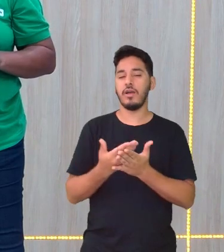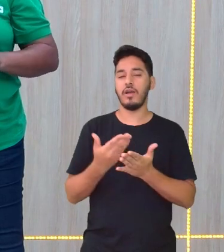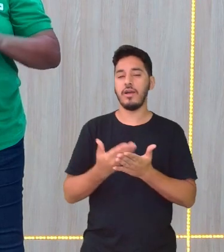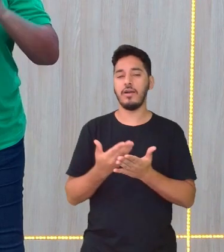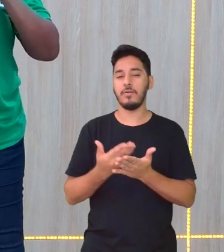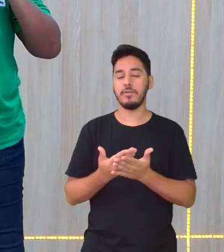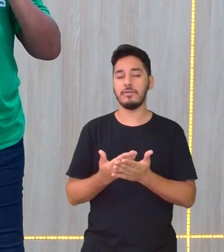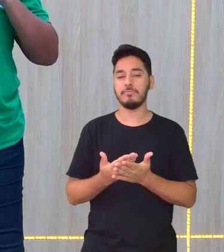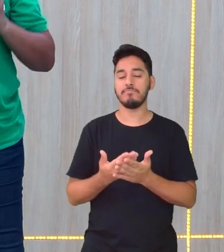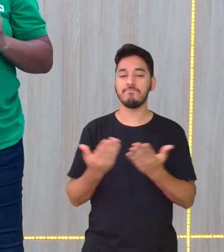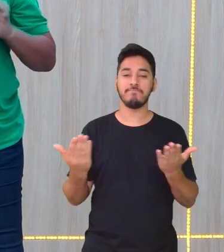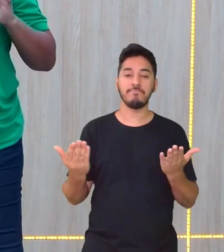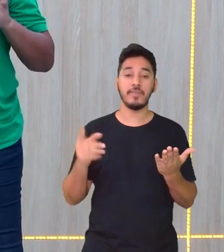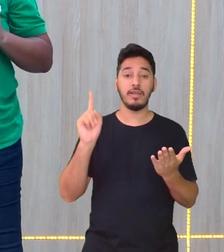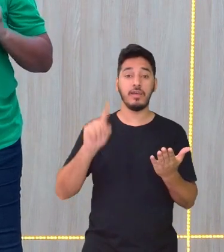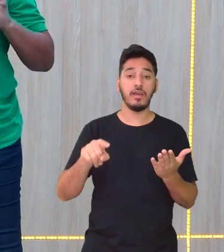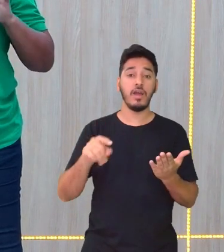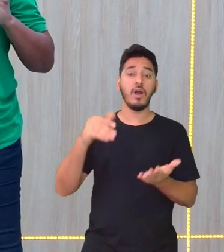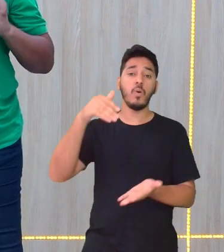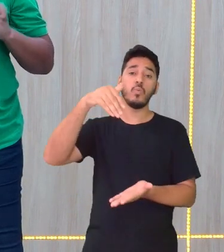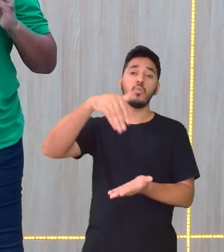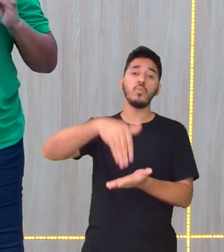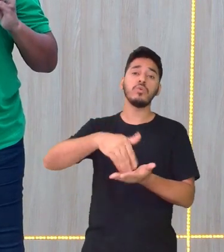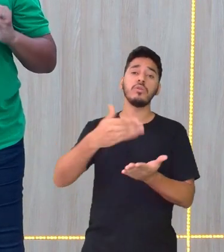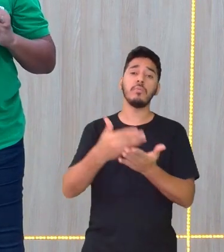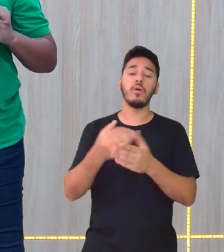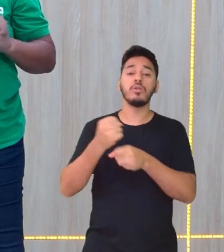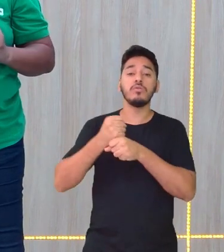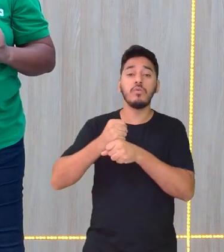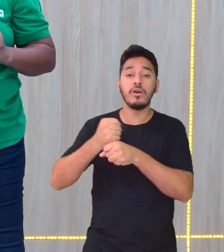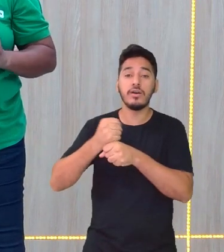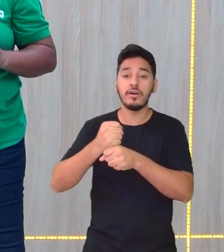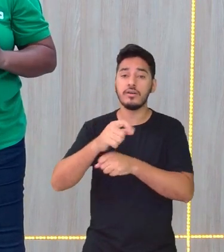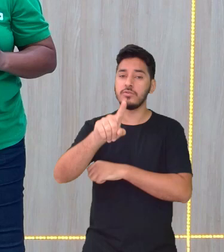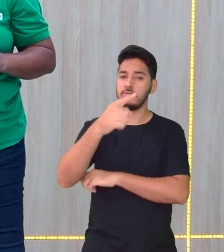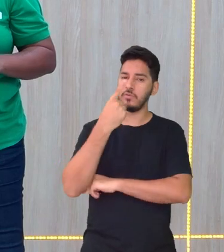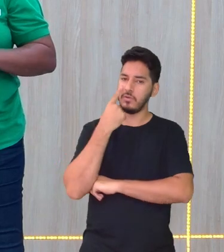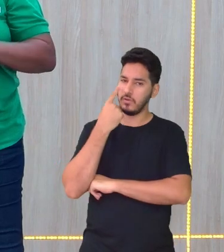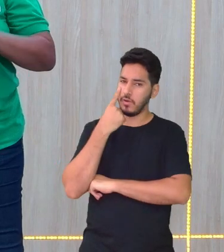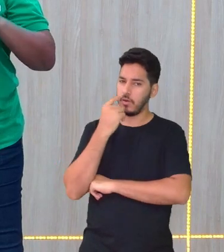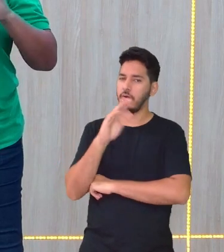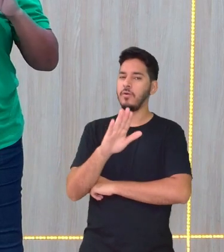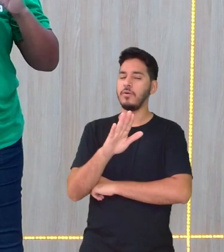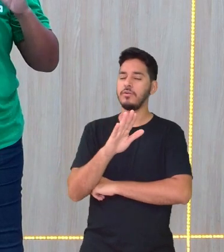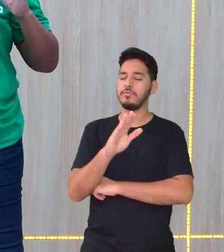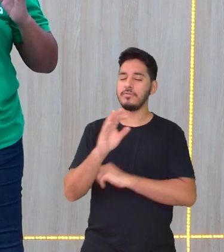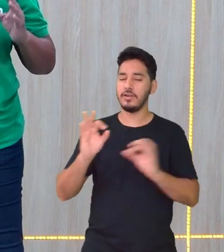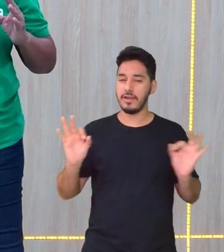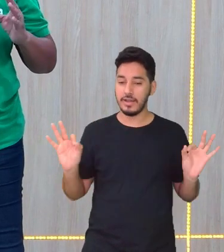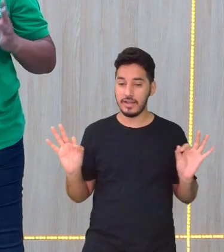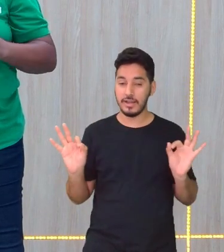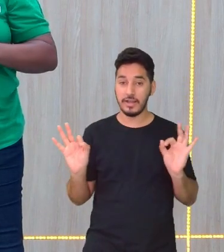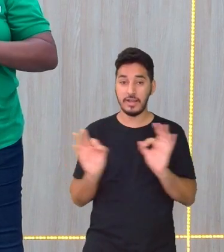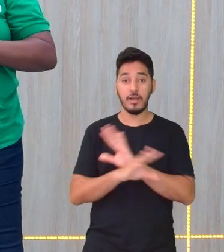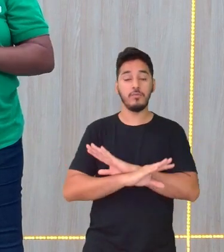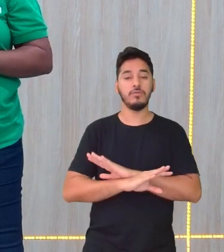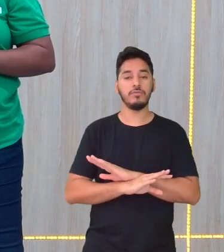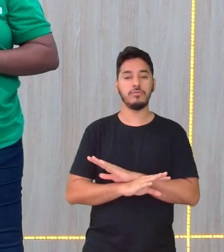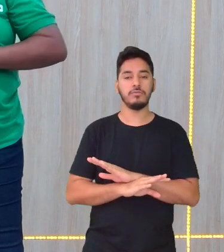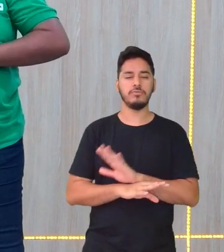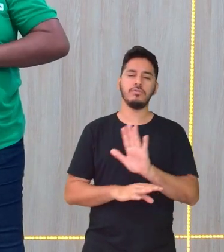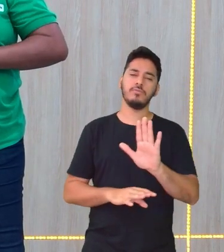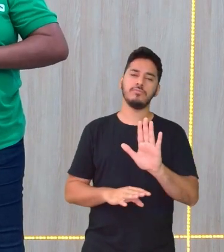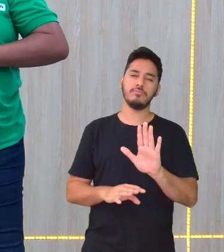aula. É a nossa última aula do ano, em módulo 2. finalizamos. Então,